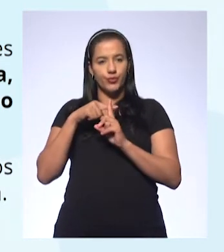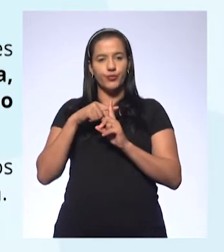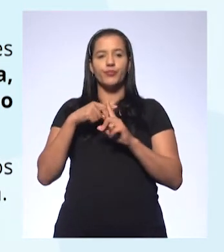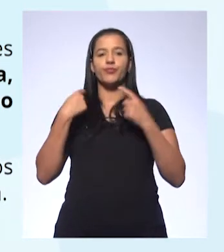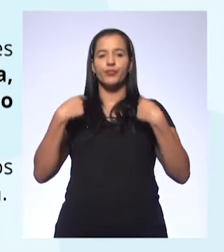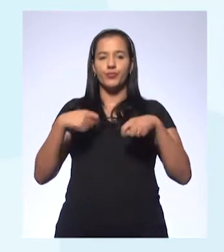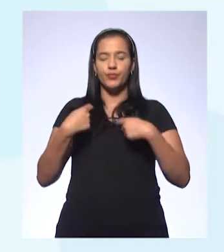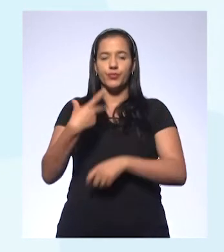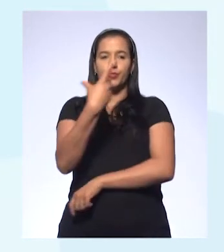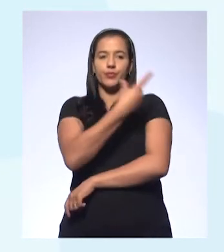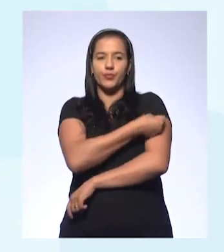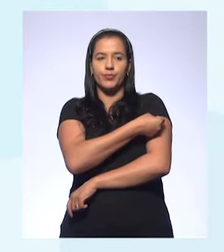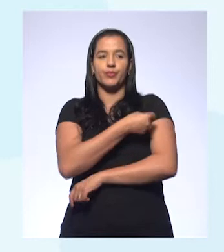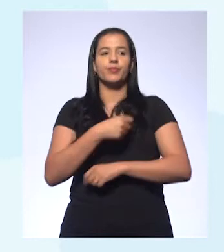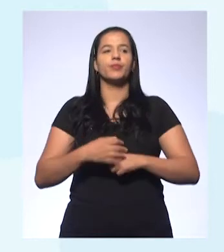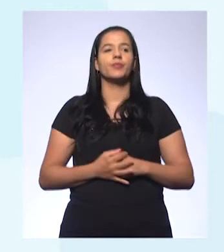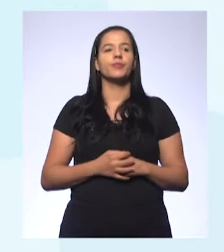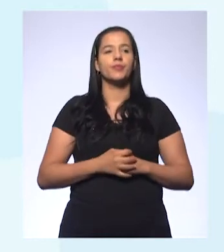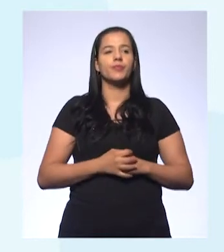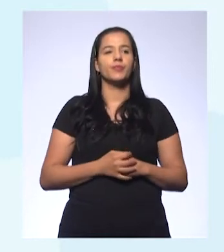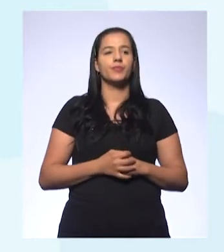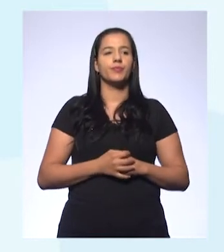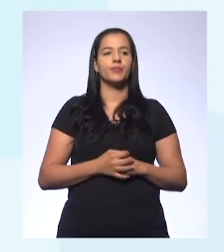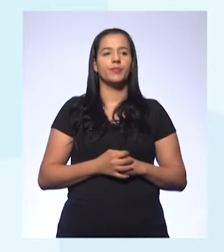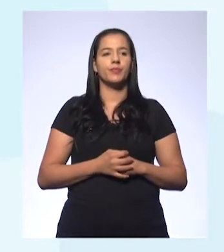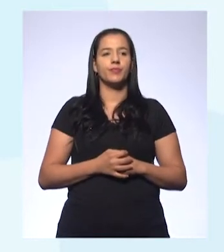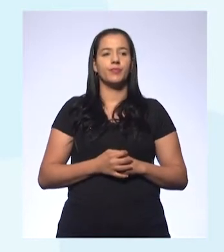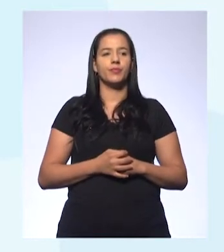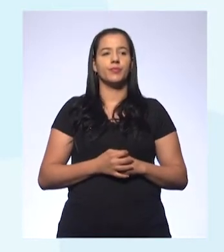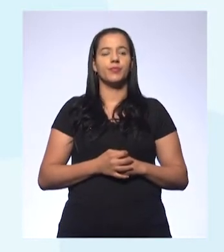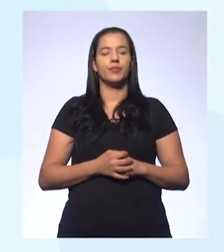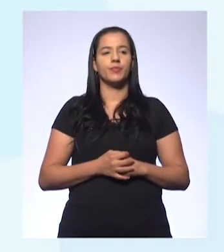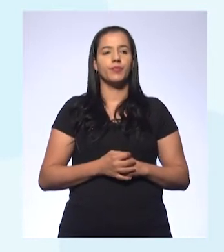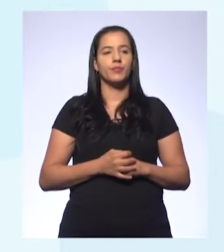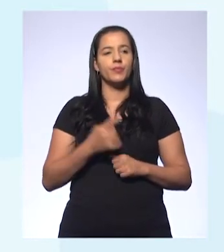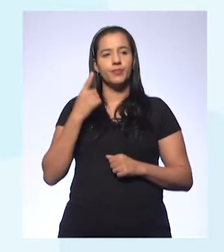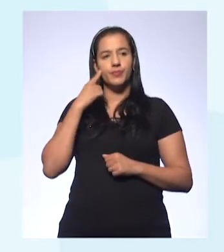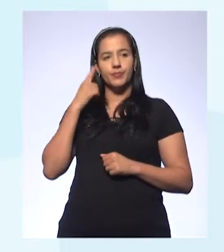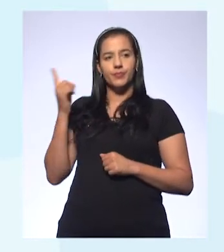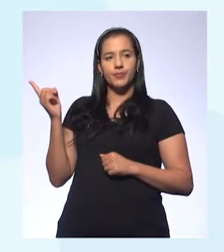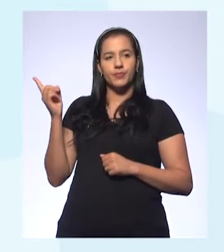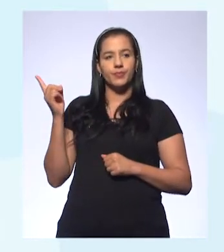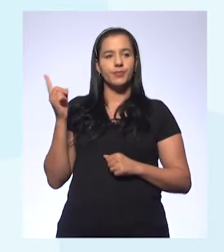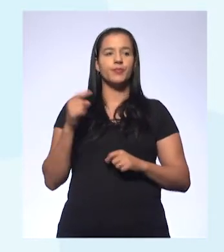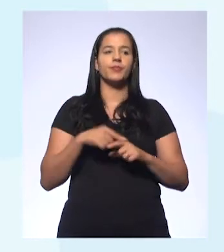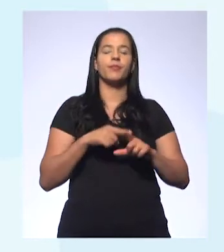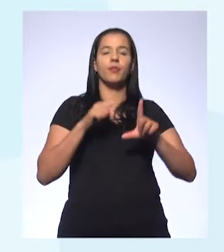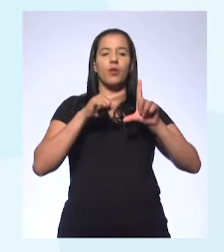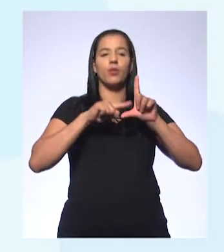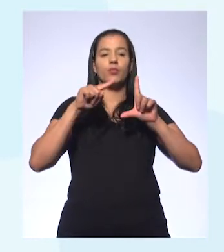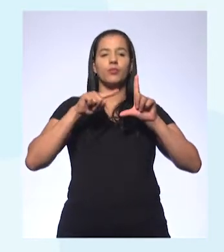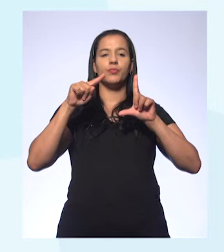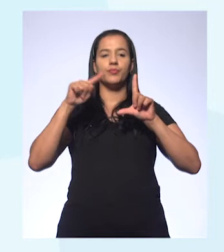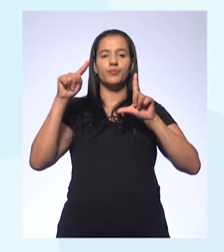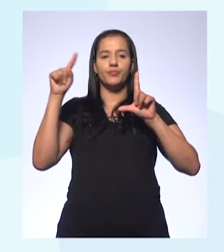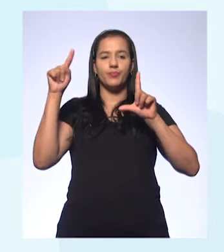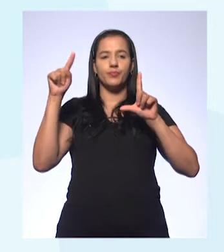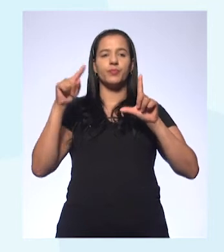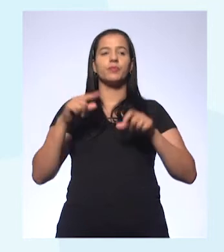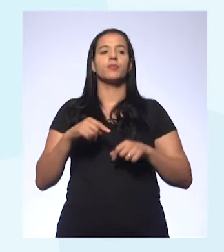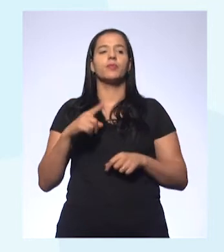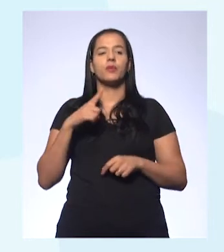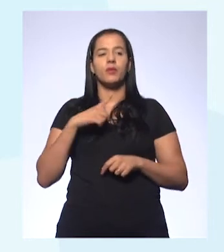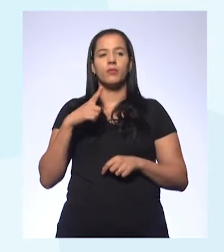penicilina benzatina. Ok? Ó, aí você vai ter taxa de incidência